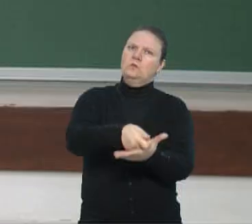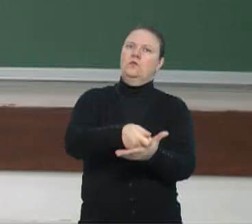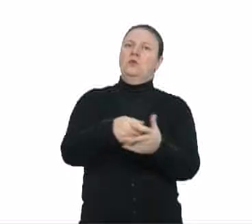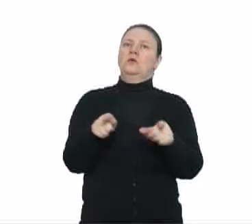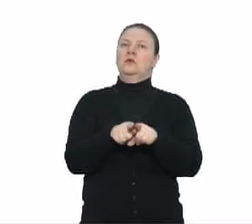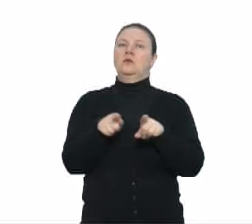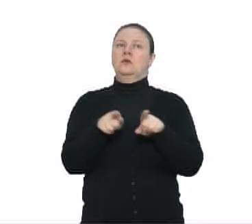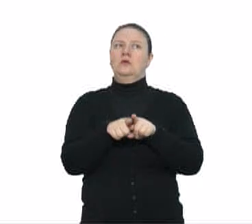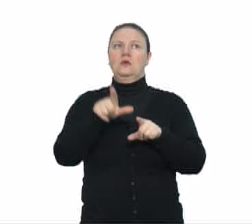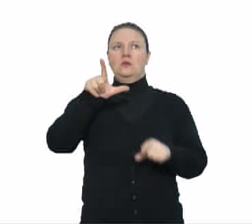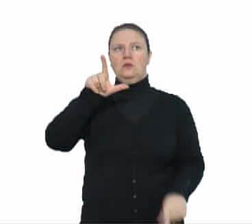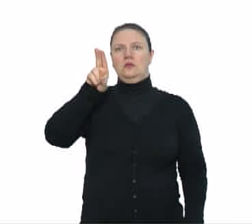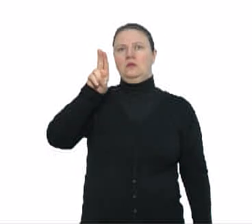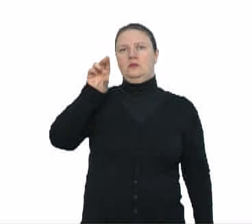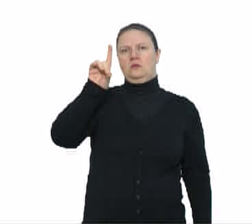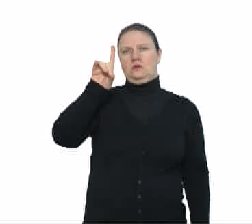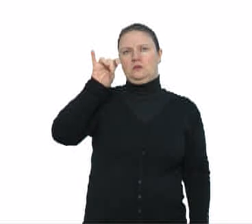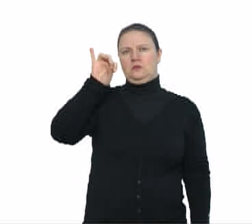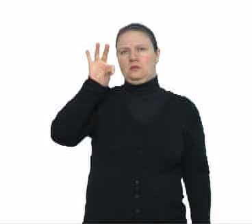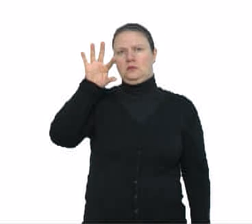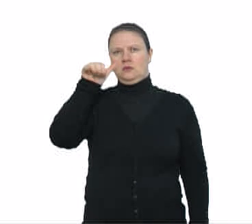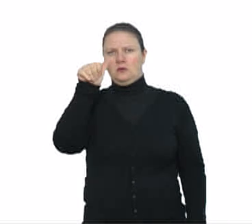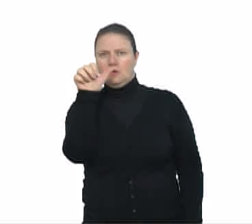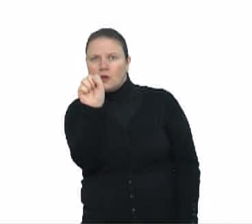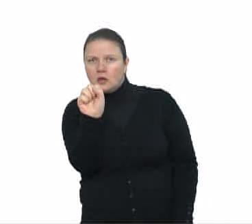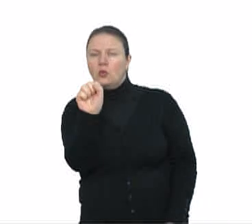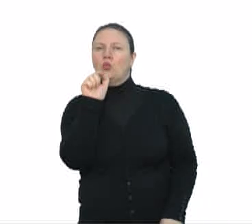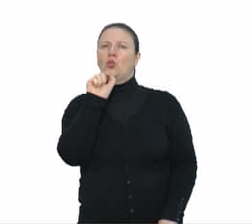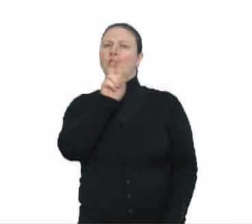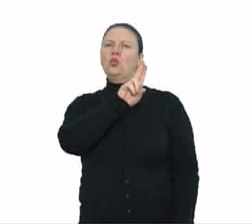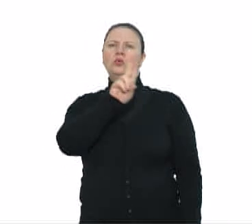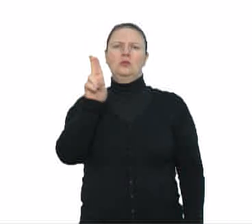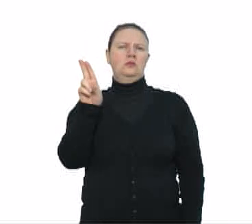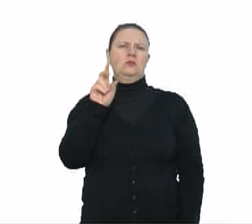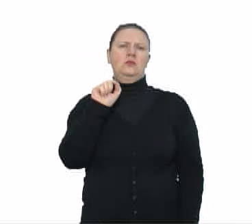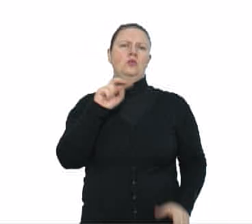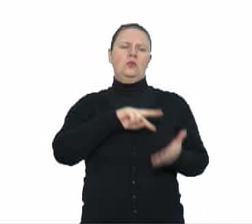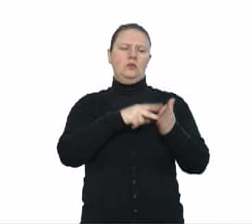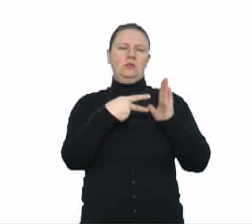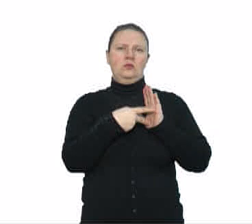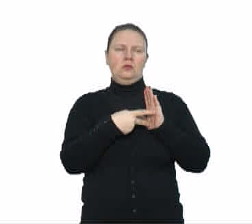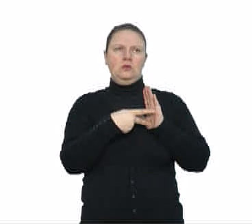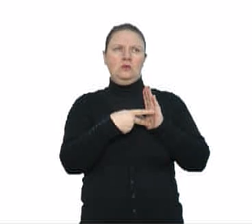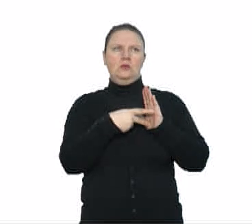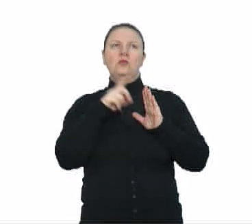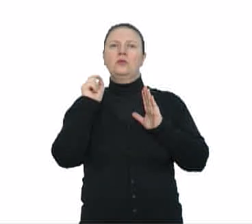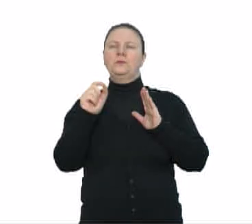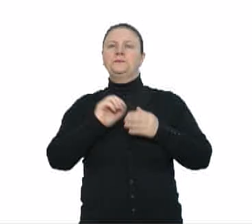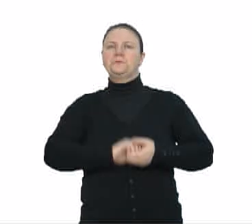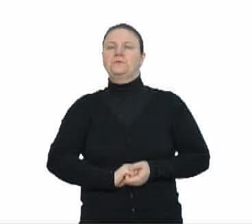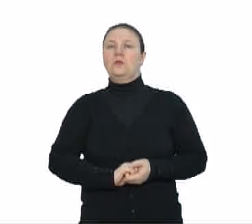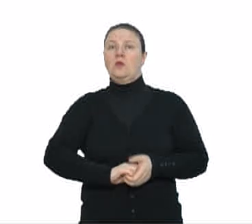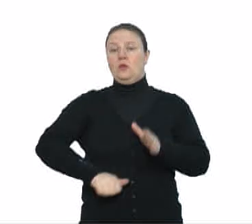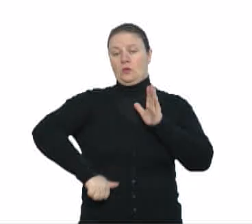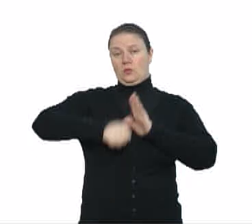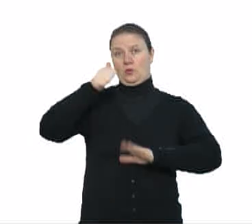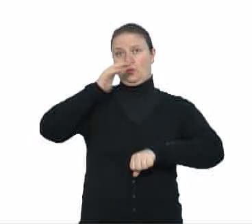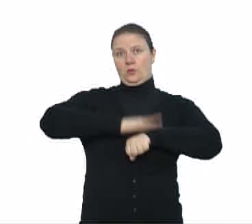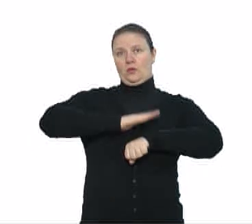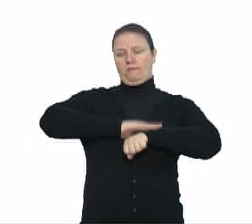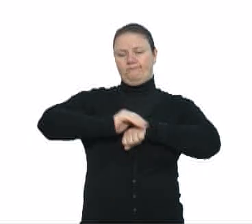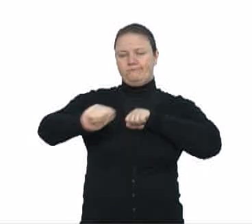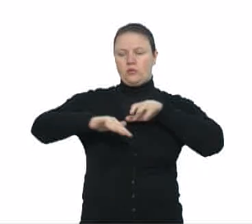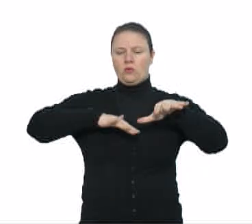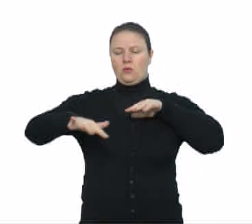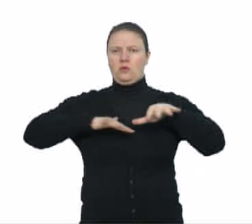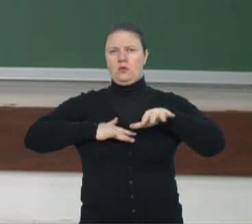movimento ludita, também escrito em alguns livros como movimento ludista. Certo? Esse movimento aí é o primeiro grande movimento. A gente tem muita